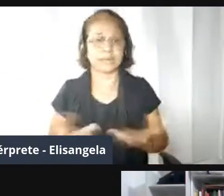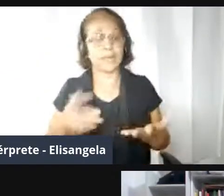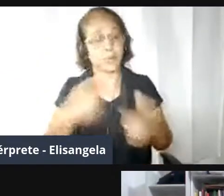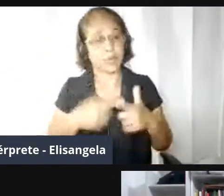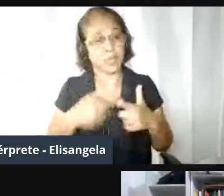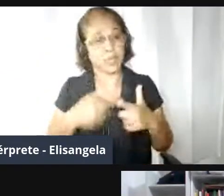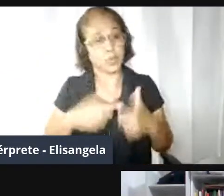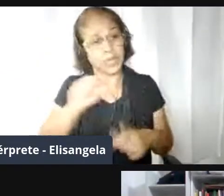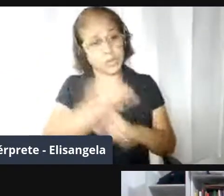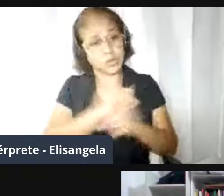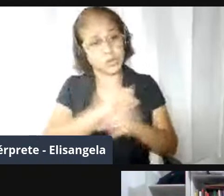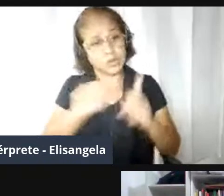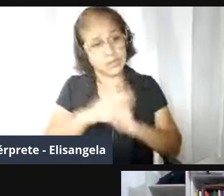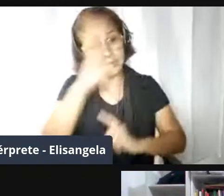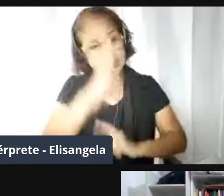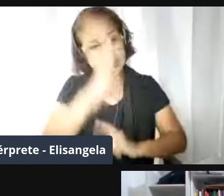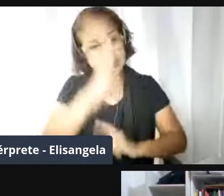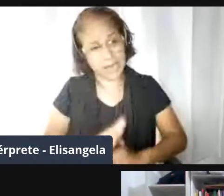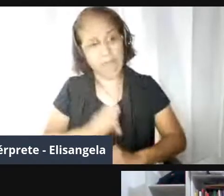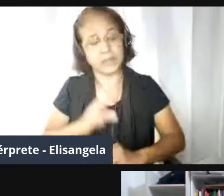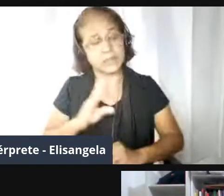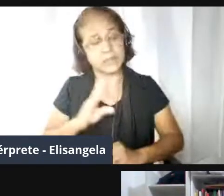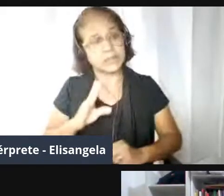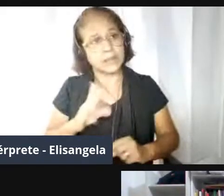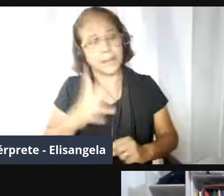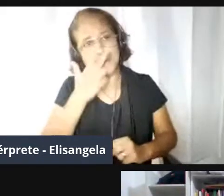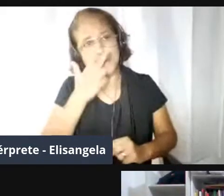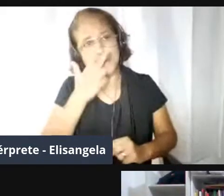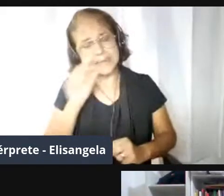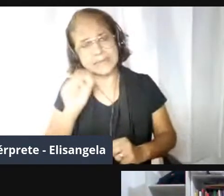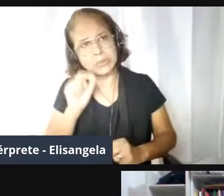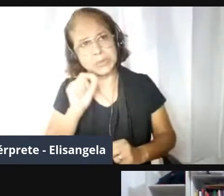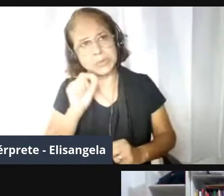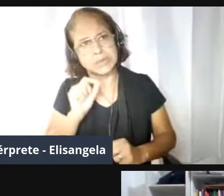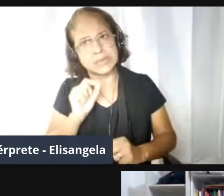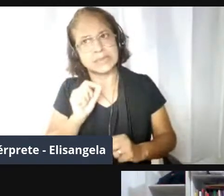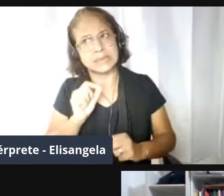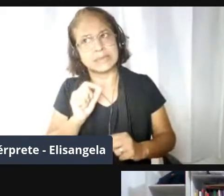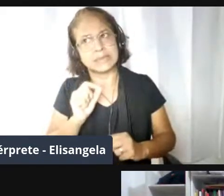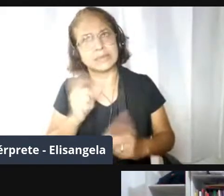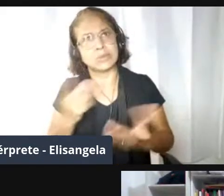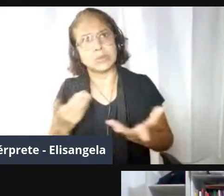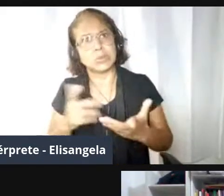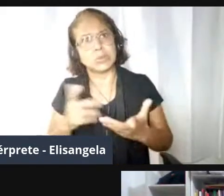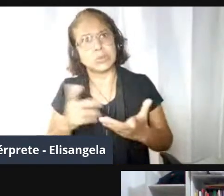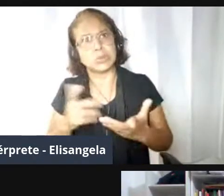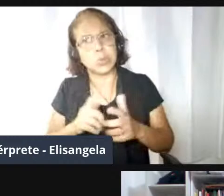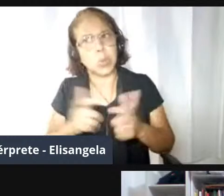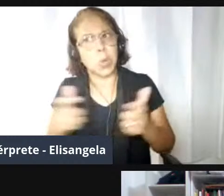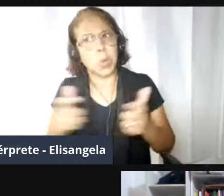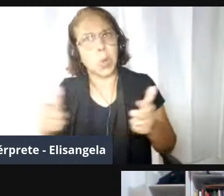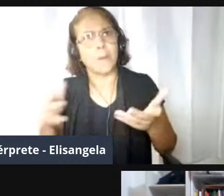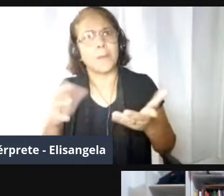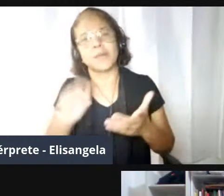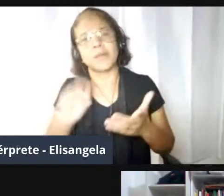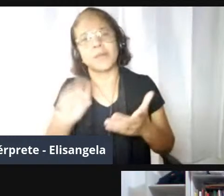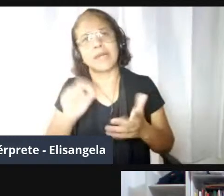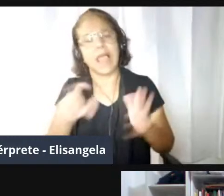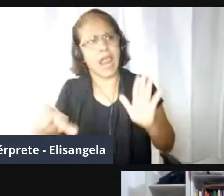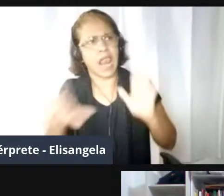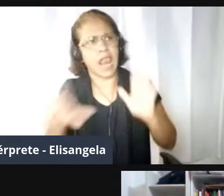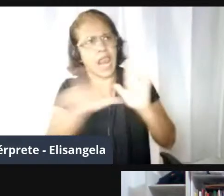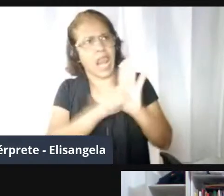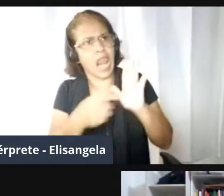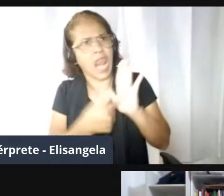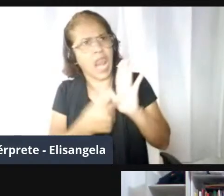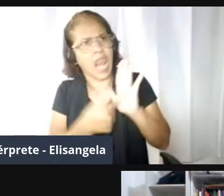suas desigualdades, né, ela é muito mais complexa, né, do que simplesmente essa ideia do silenciamento e achar porque uma lei institui, significa que todos, de